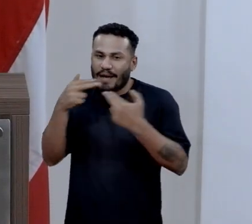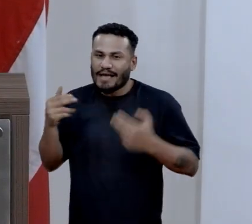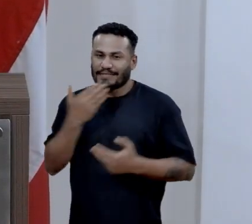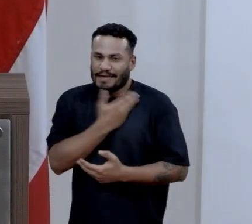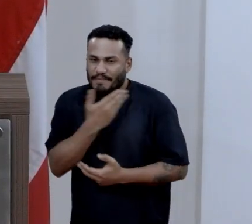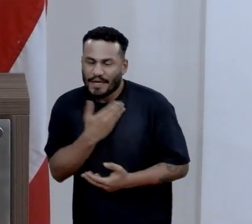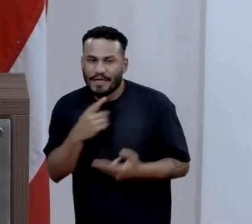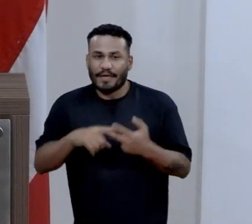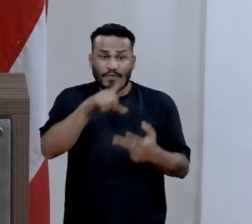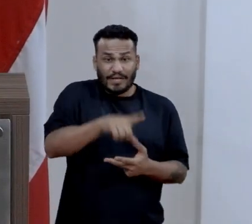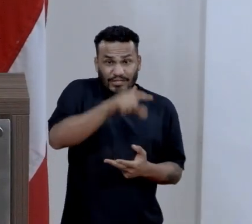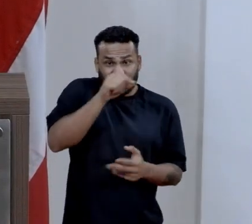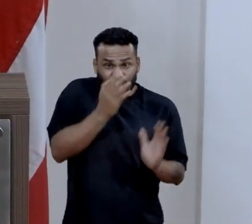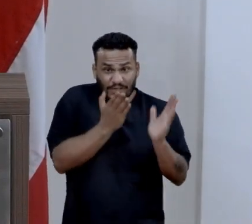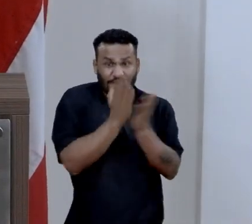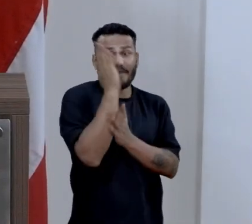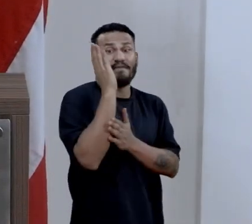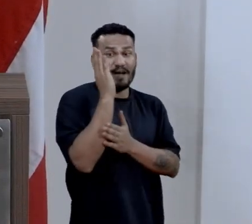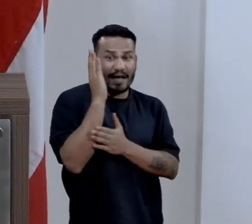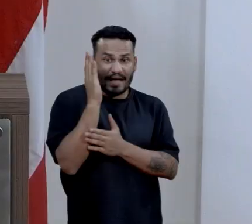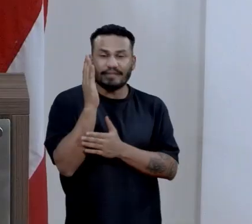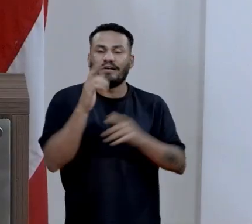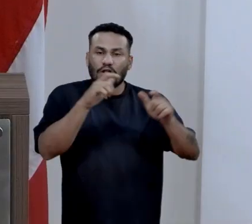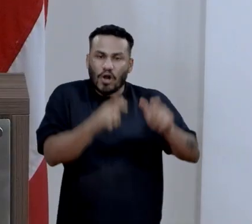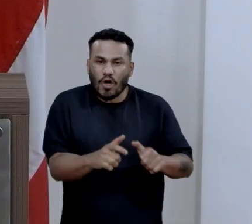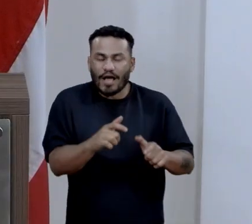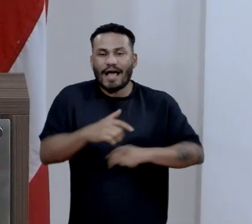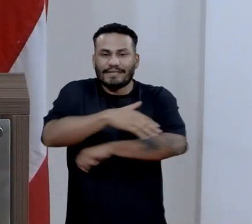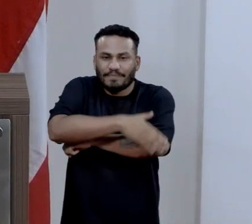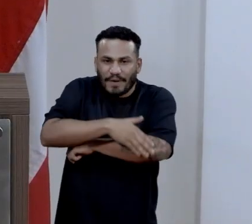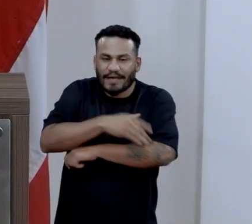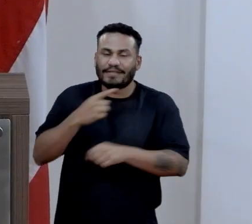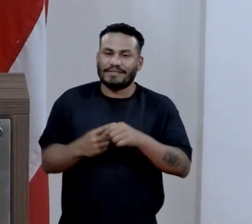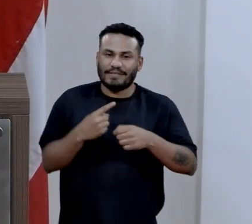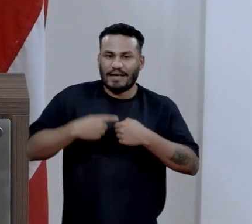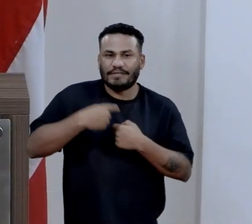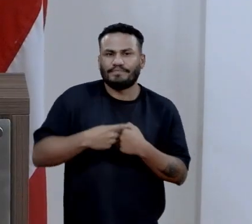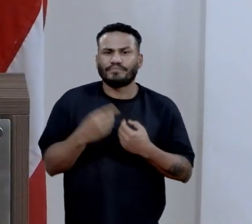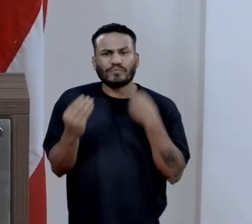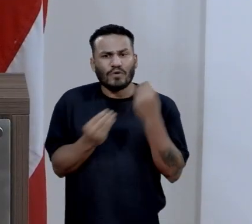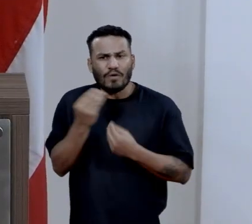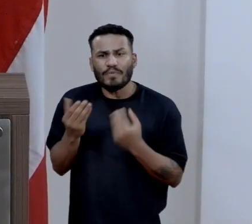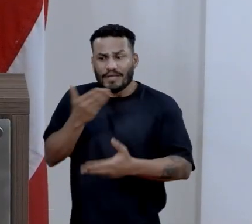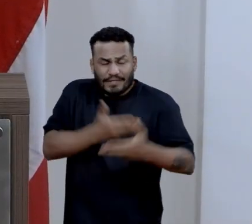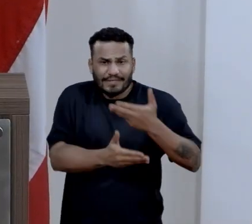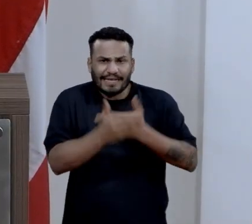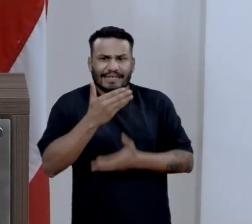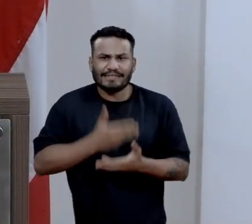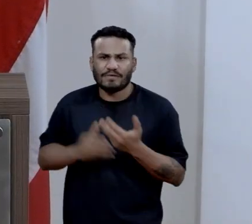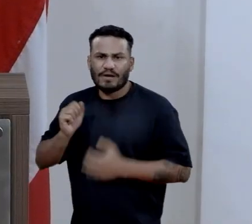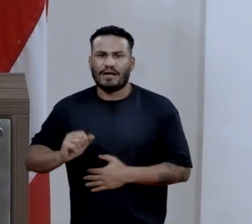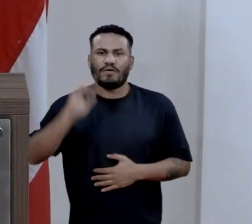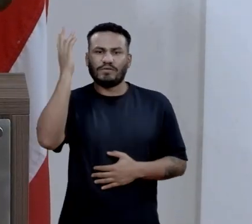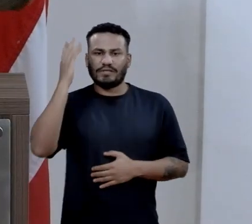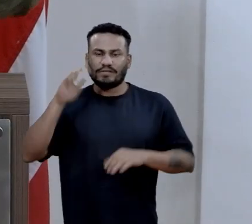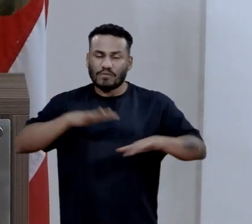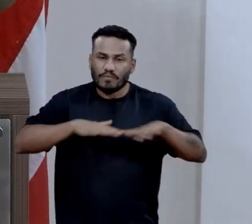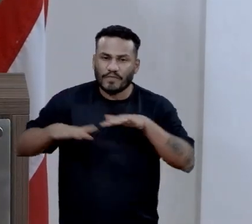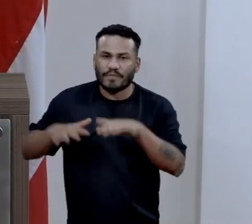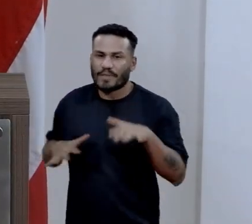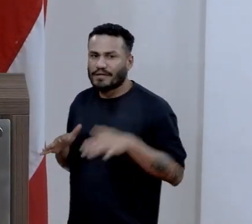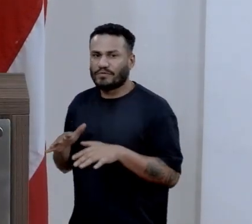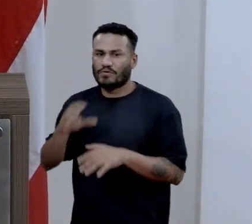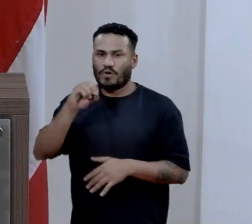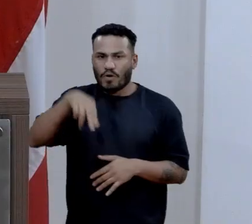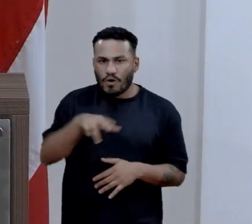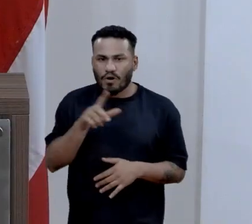às indicações que a gente aprovou também de espaço nos parques da cidade, né? Como essa interação que está acontecendo com os movimentos, com as